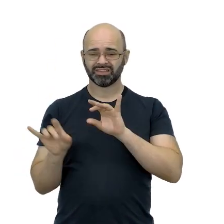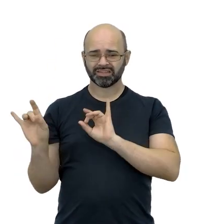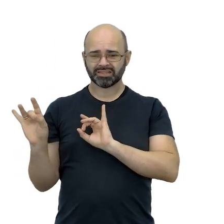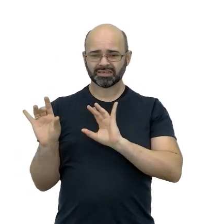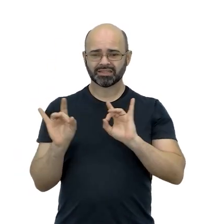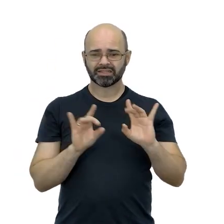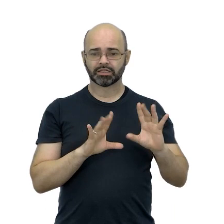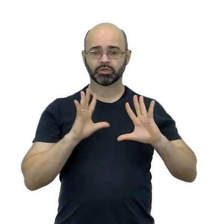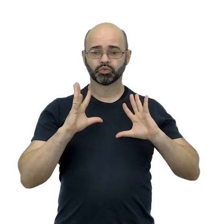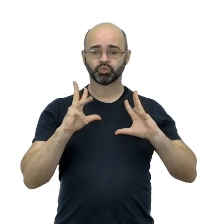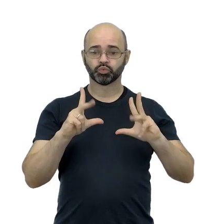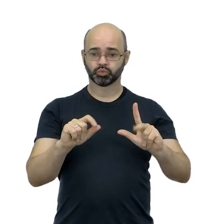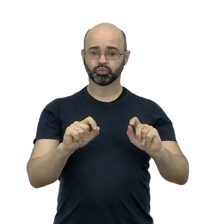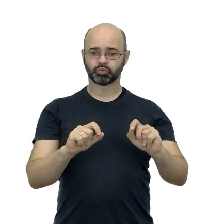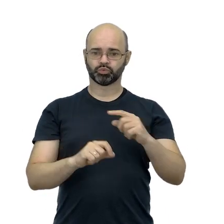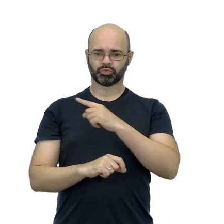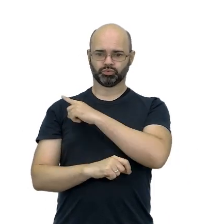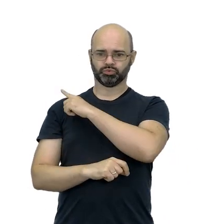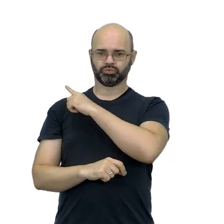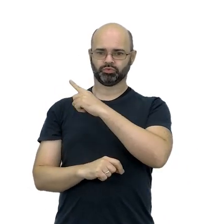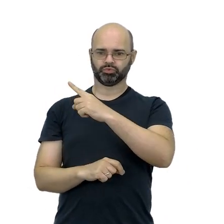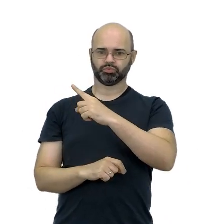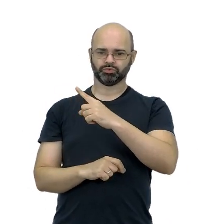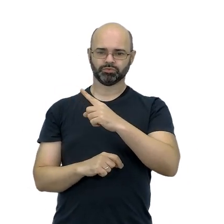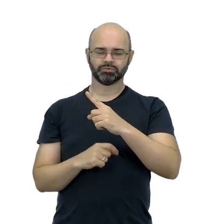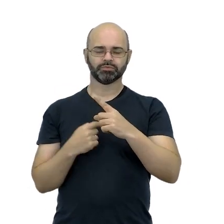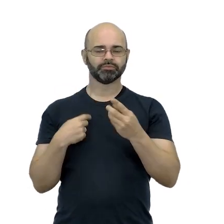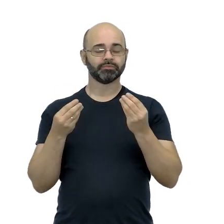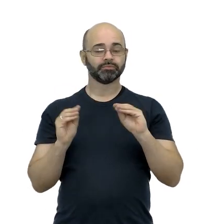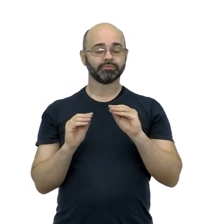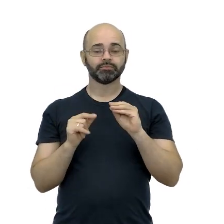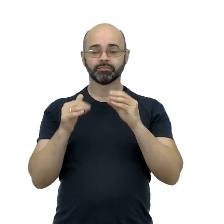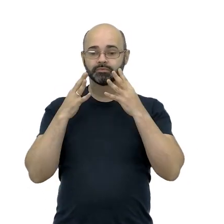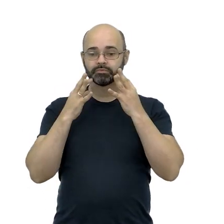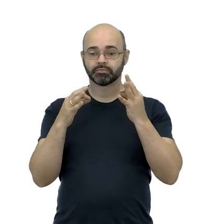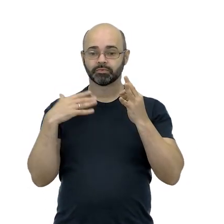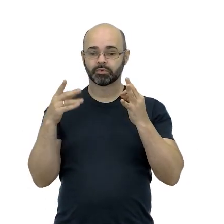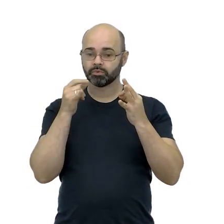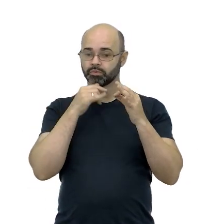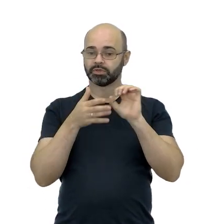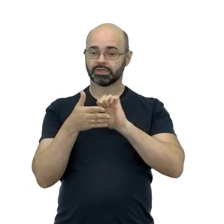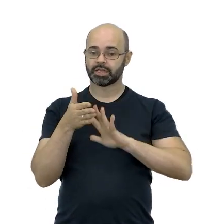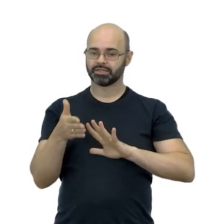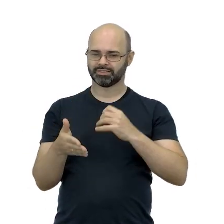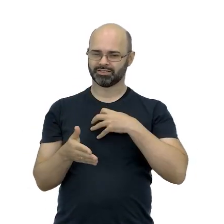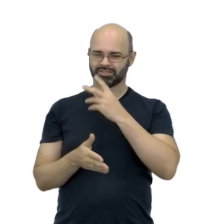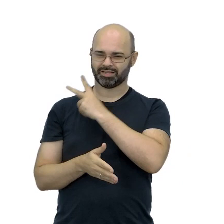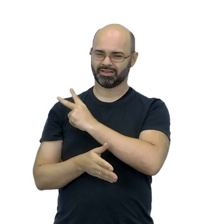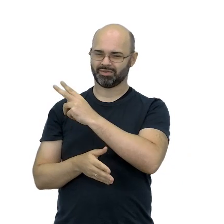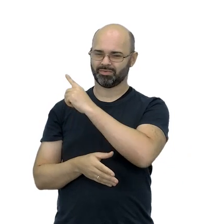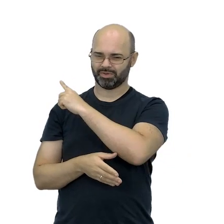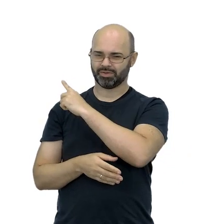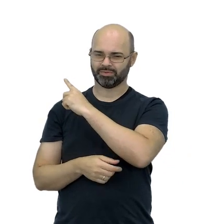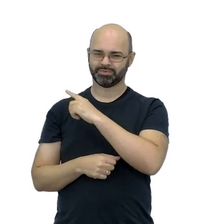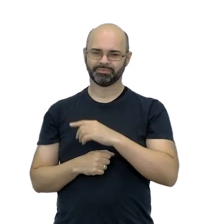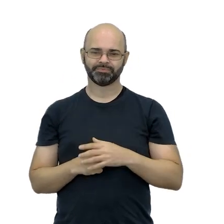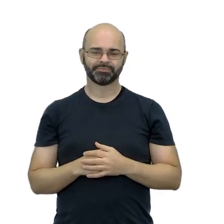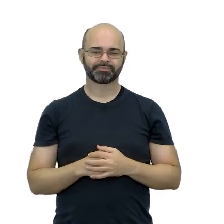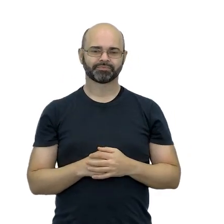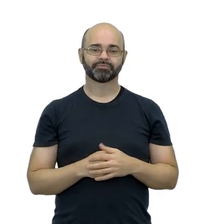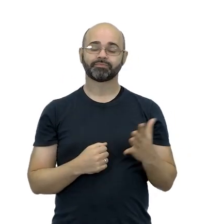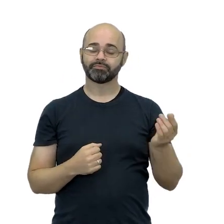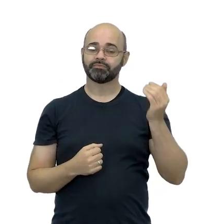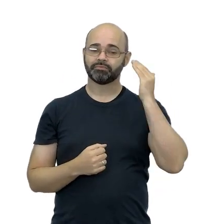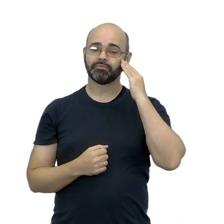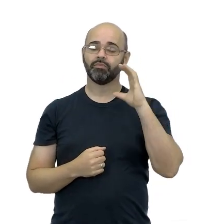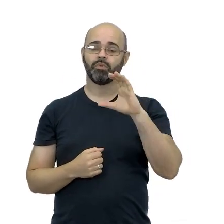detalhes nós vamos tentar colocar nesse olhar quando a gente vê um exercício dessa forma. Então, perceber muito que a comanda,